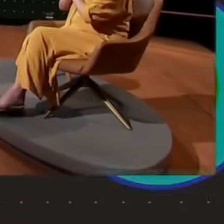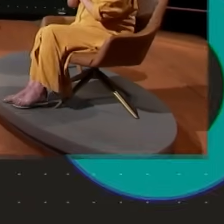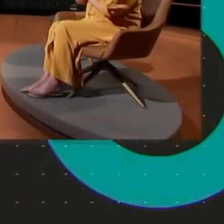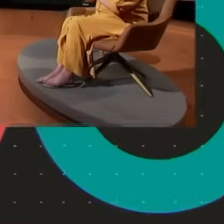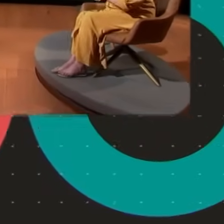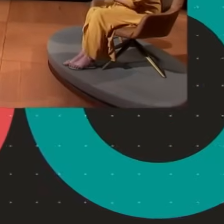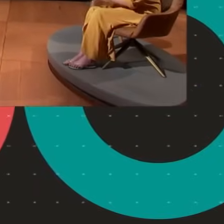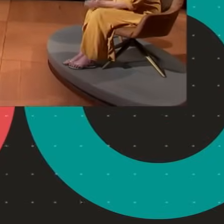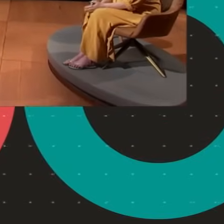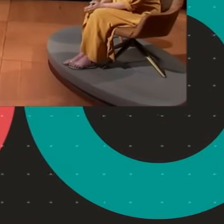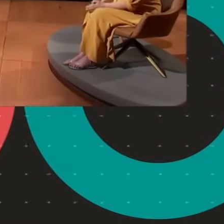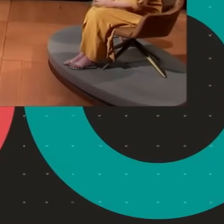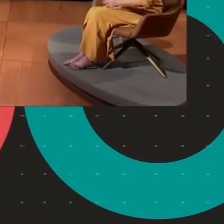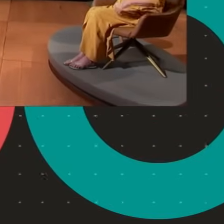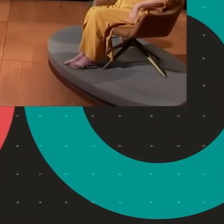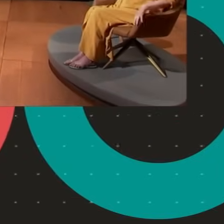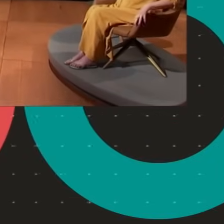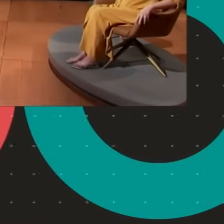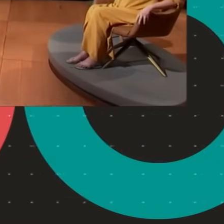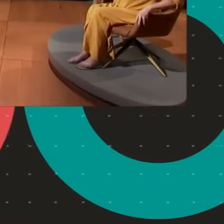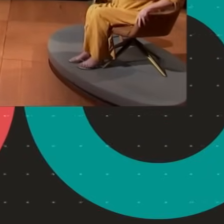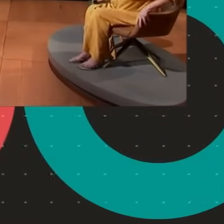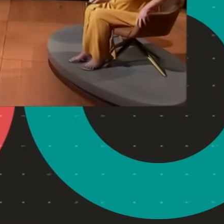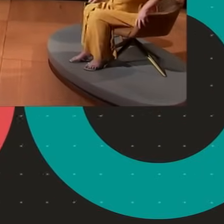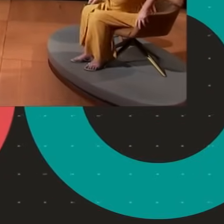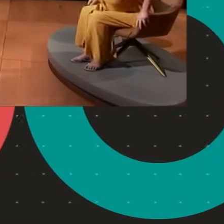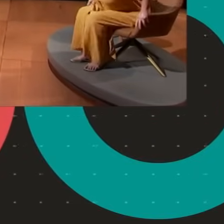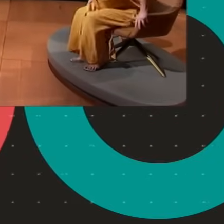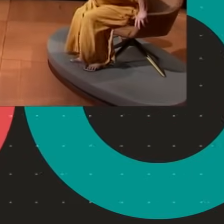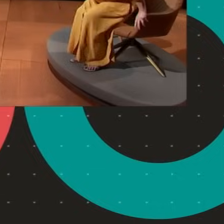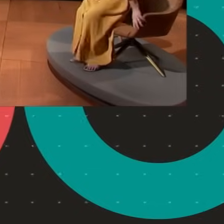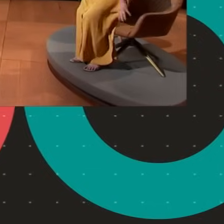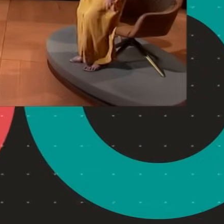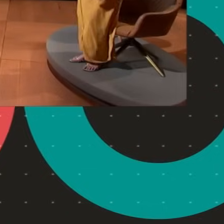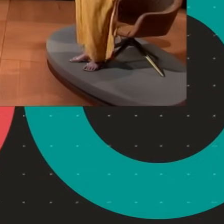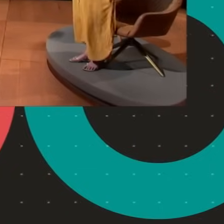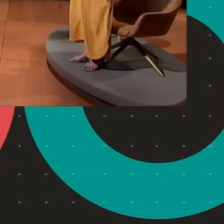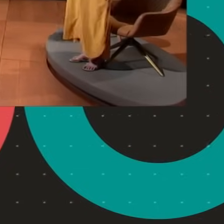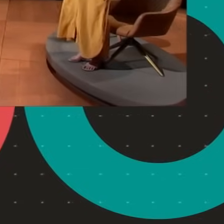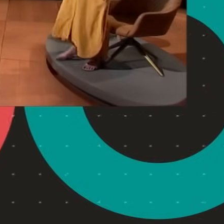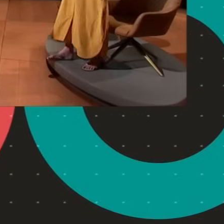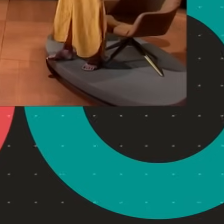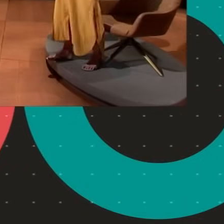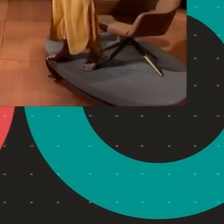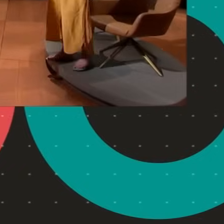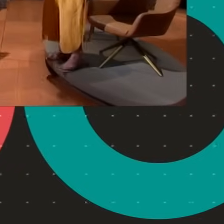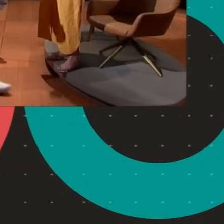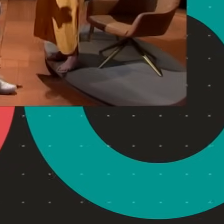Obrigada. A gente também se embarcou.